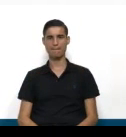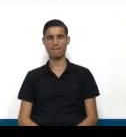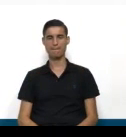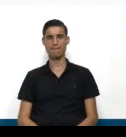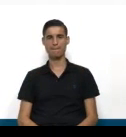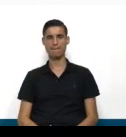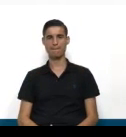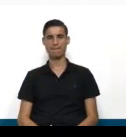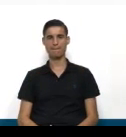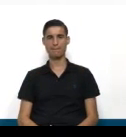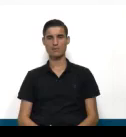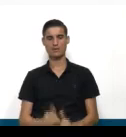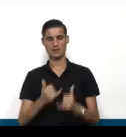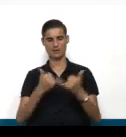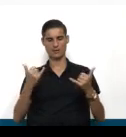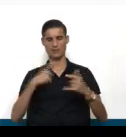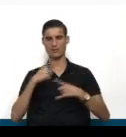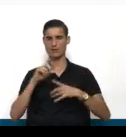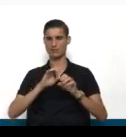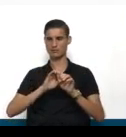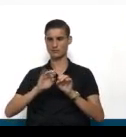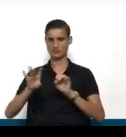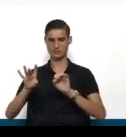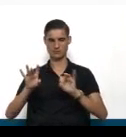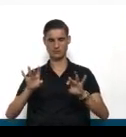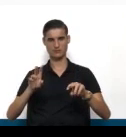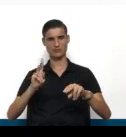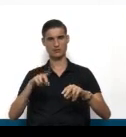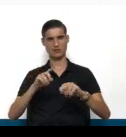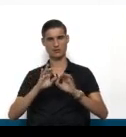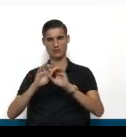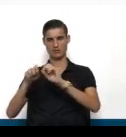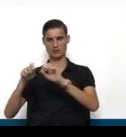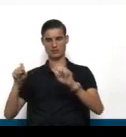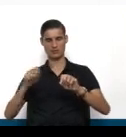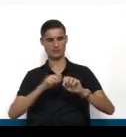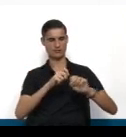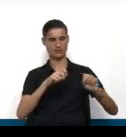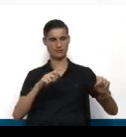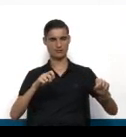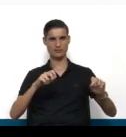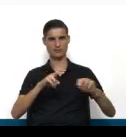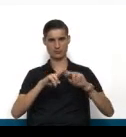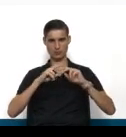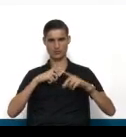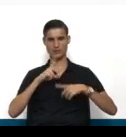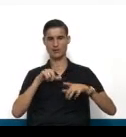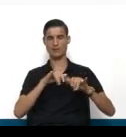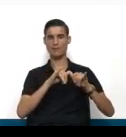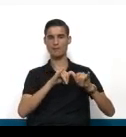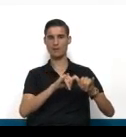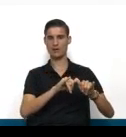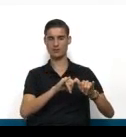Continuando, a corda está presa nos extremos, então nós temos as nossas condições